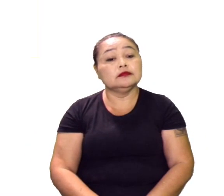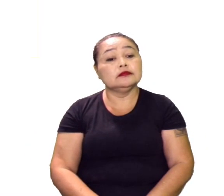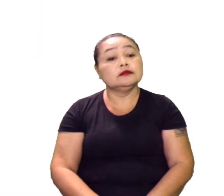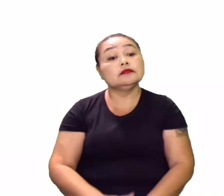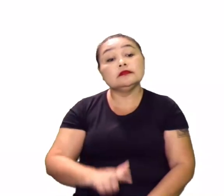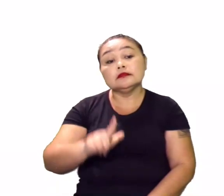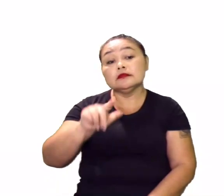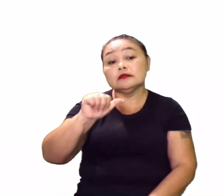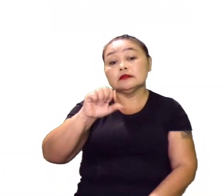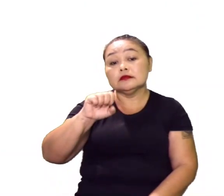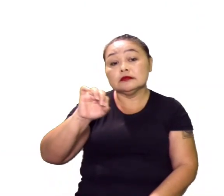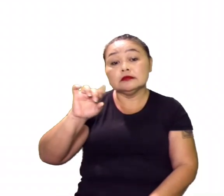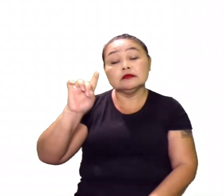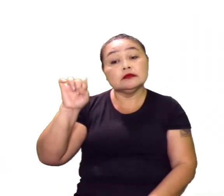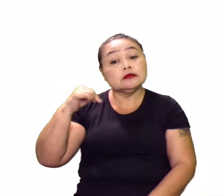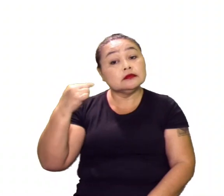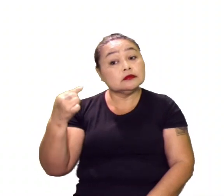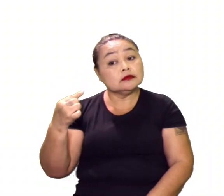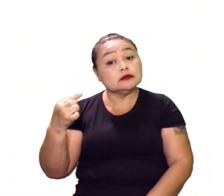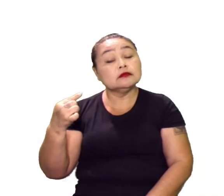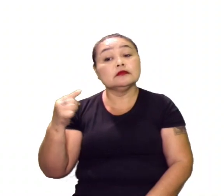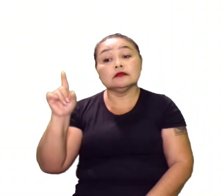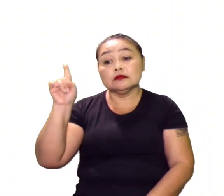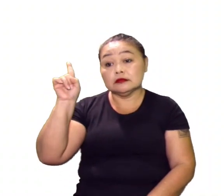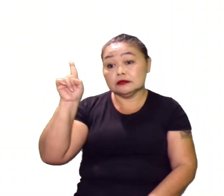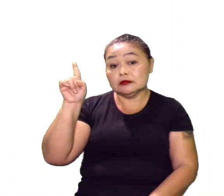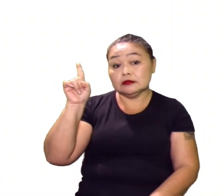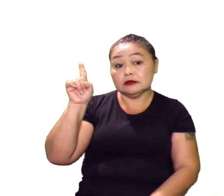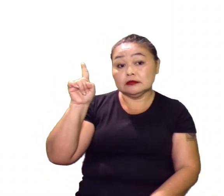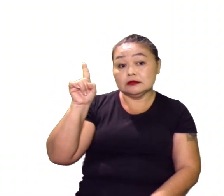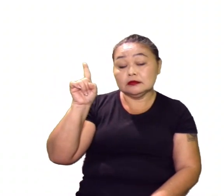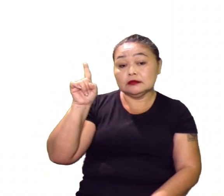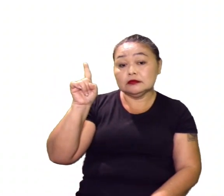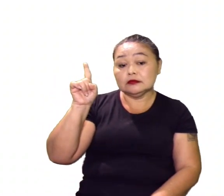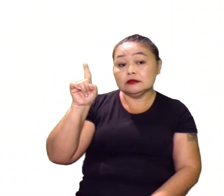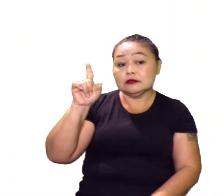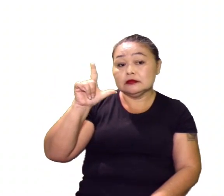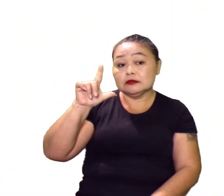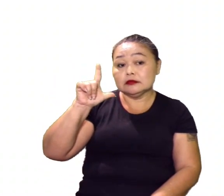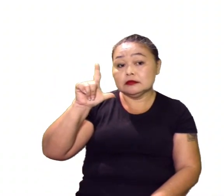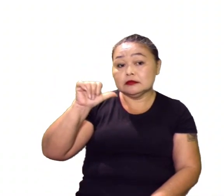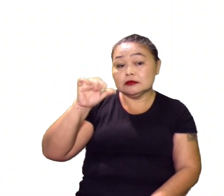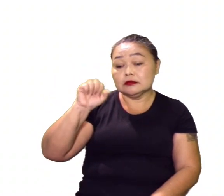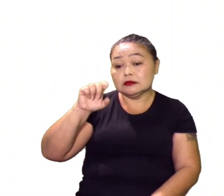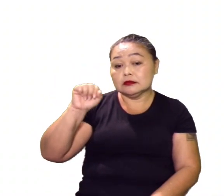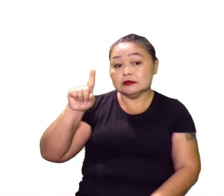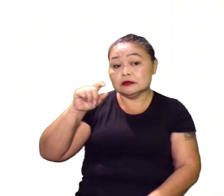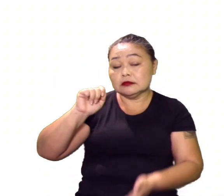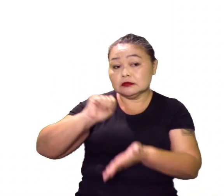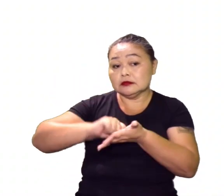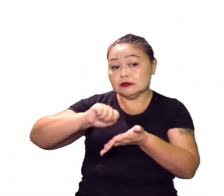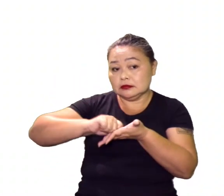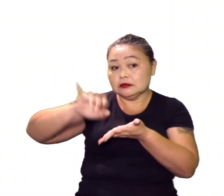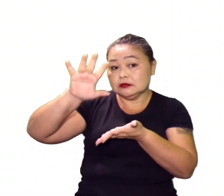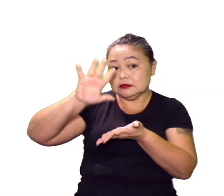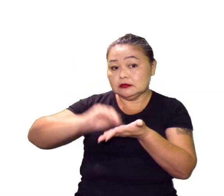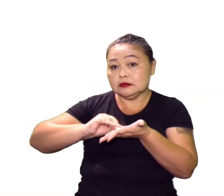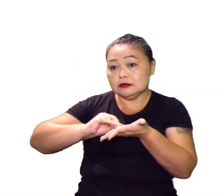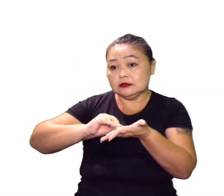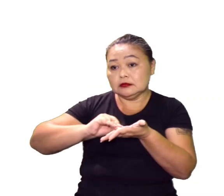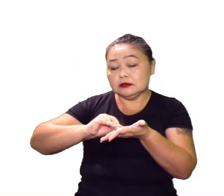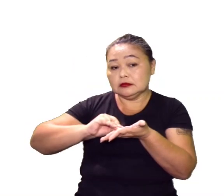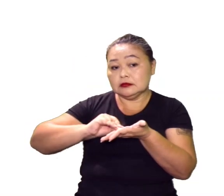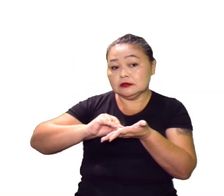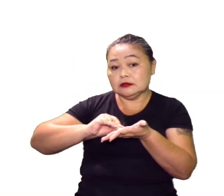Já no latossolo são predominantes. Isso, olha só. Esse latossolo aqui, ó, você tem que anotar do jeito que a gente está fazendo aqui, ó.